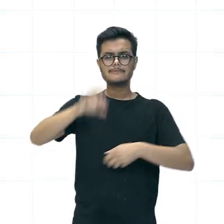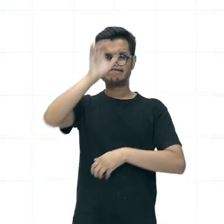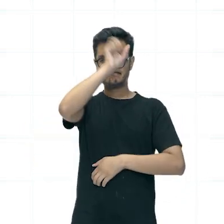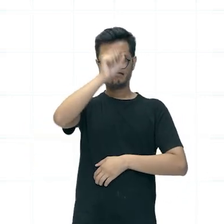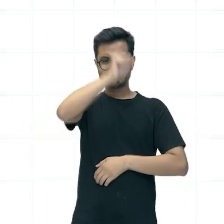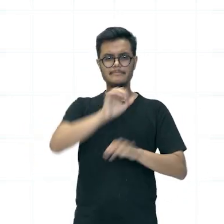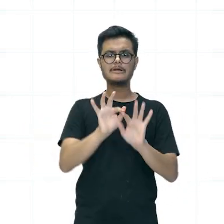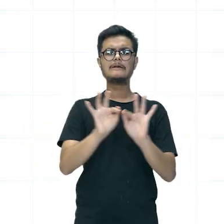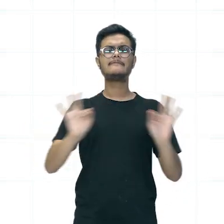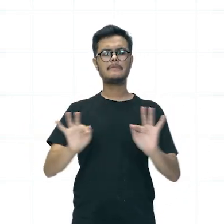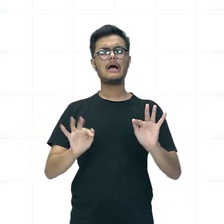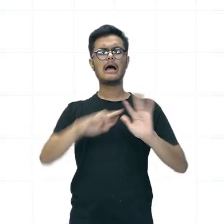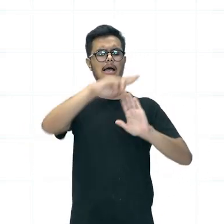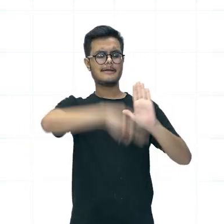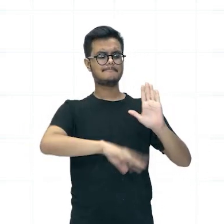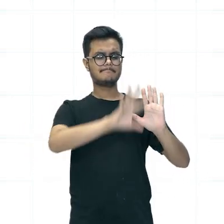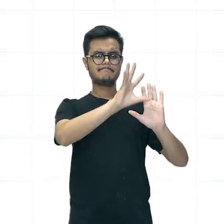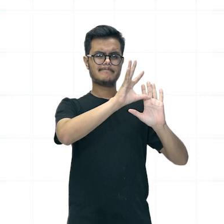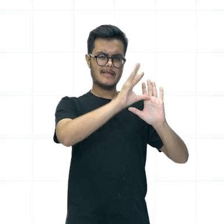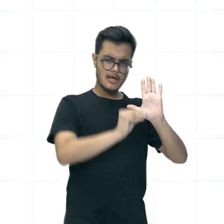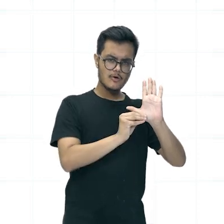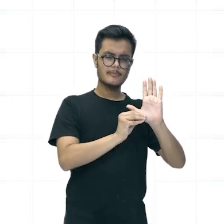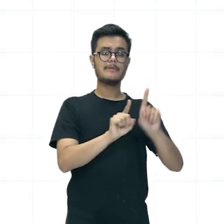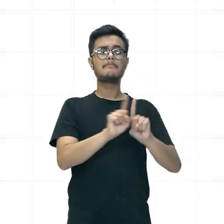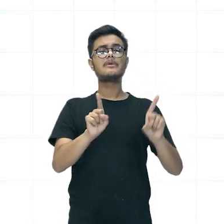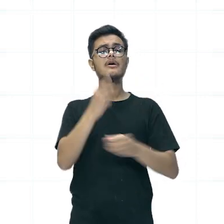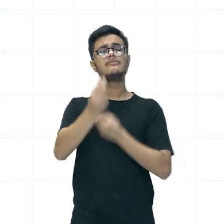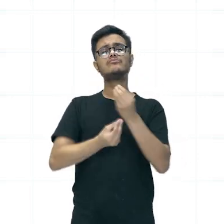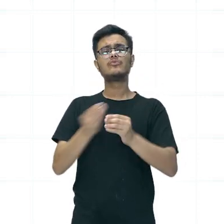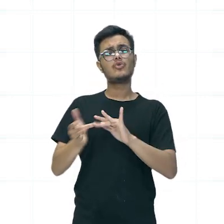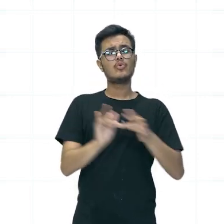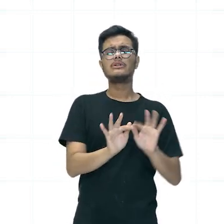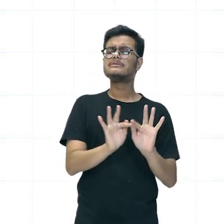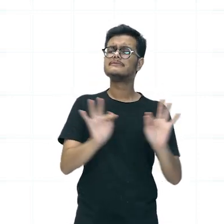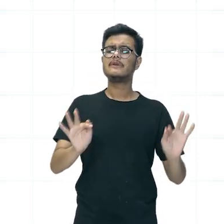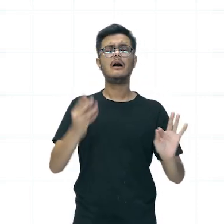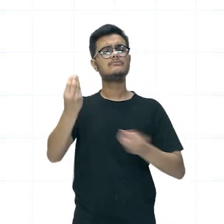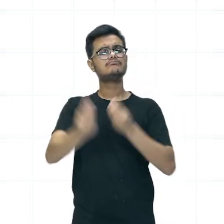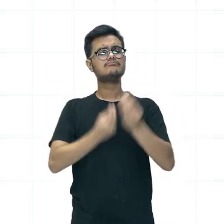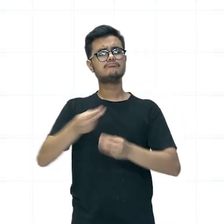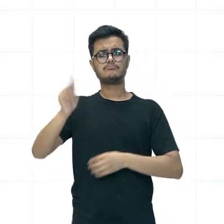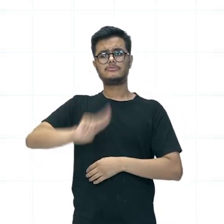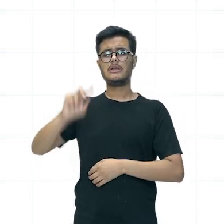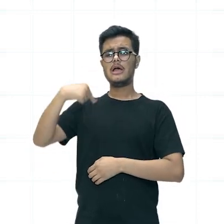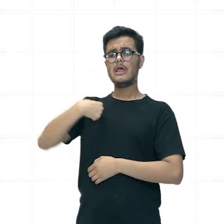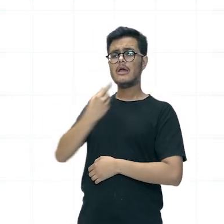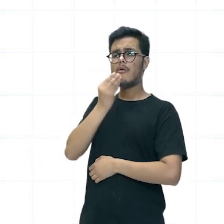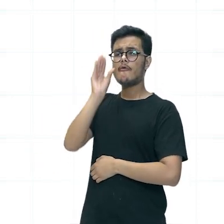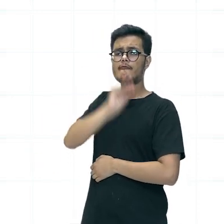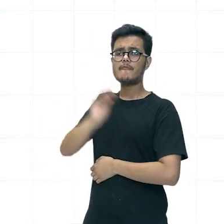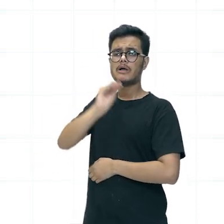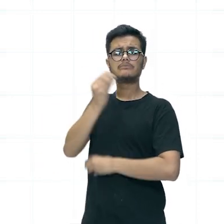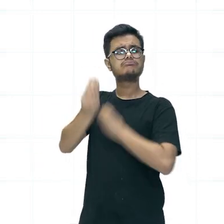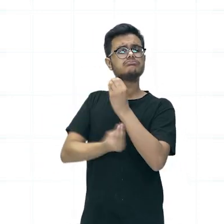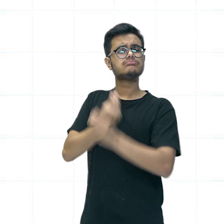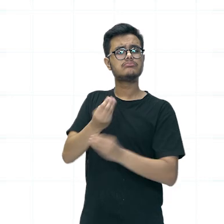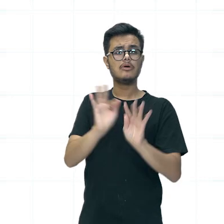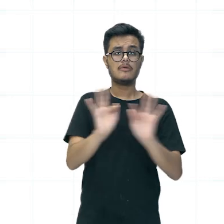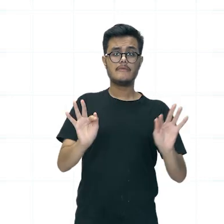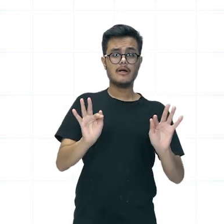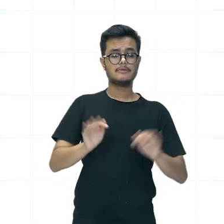isso aqui, mas eu preciso aprender contextualizando, né, em orações. Vamos ver as orações que eu deixei aqui para